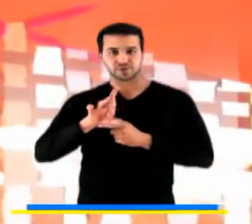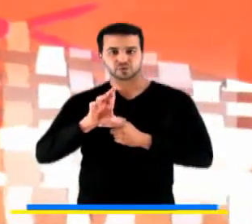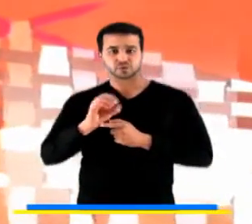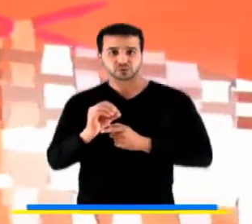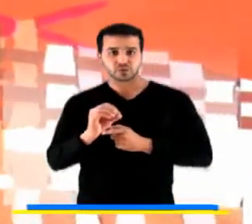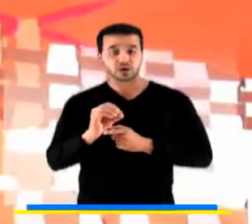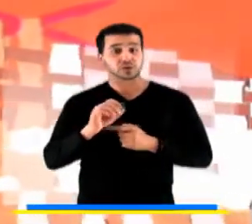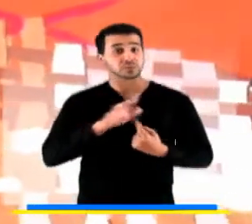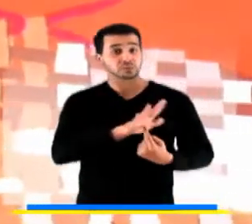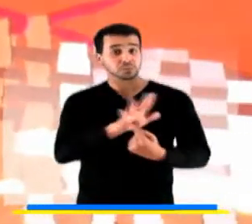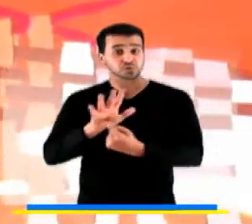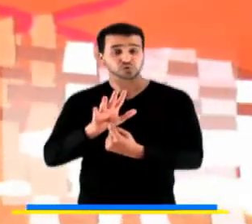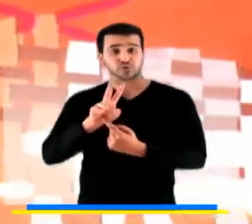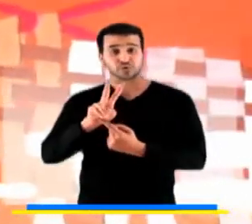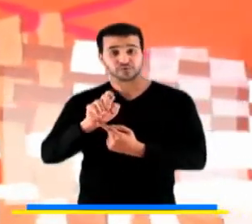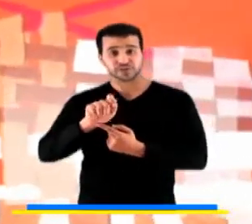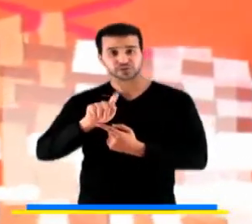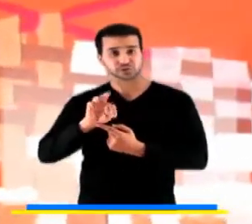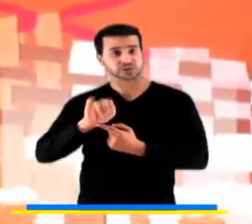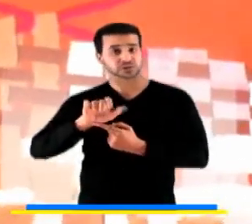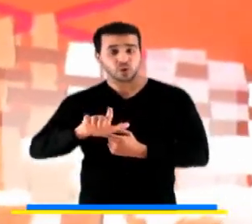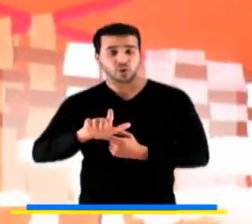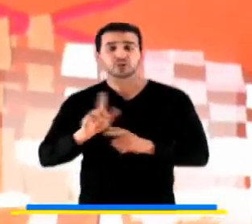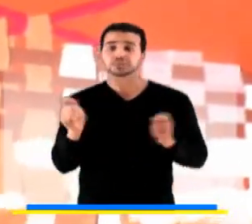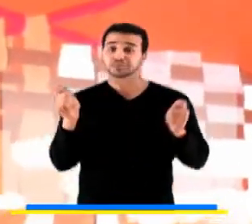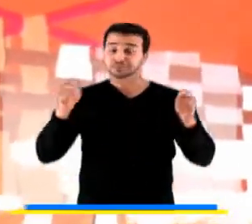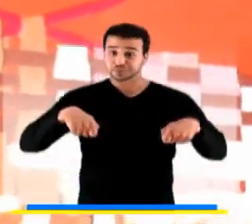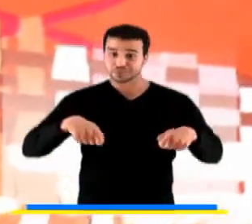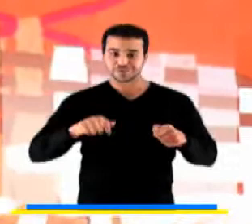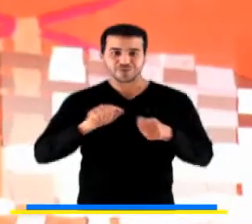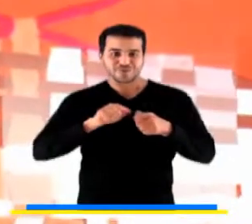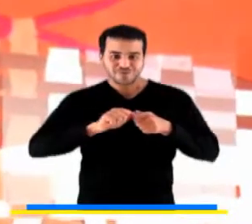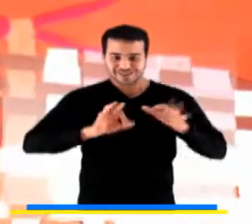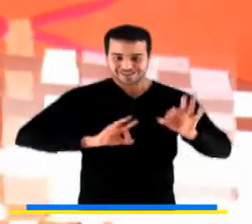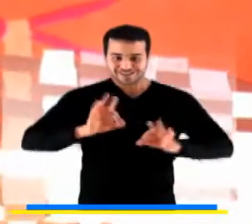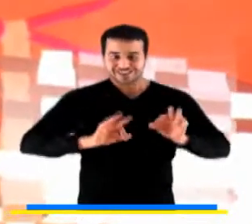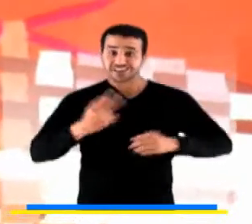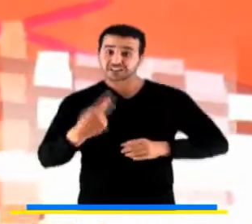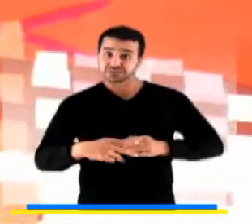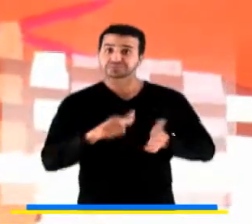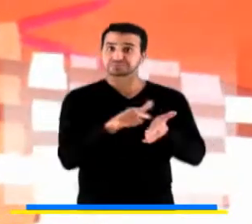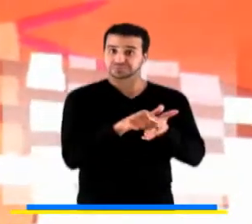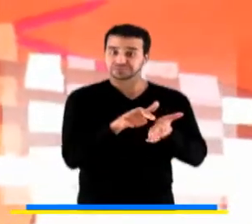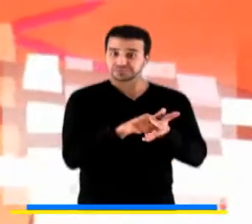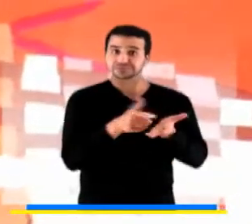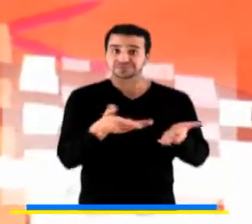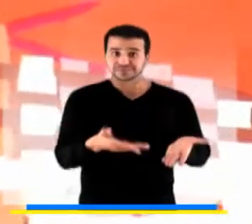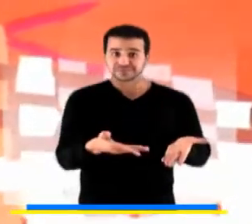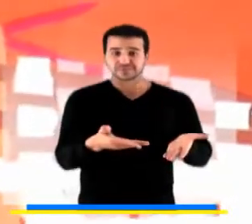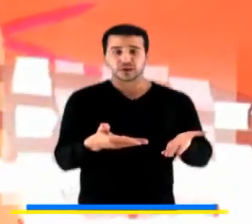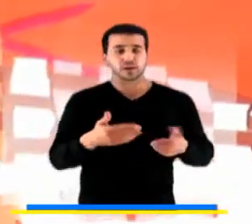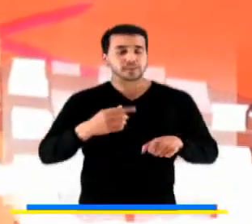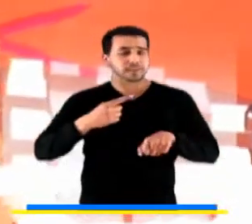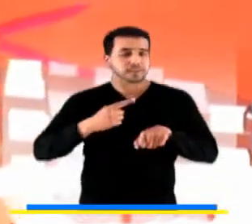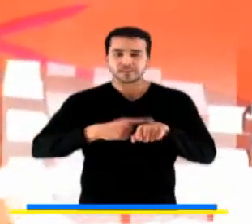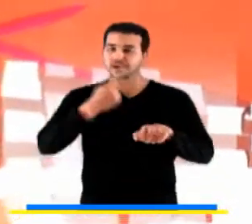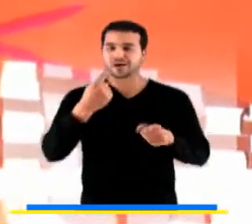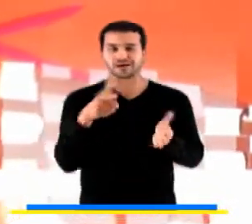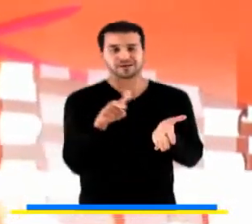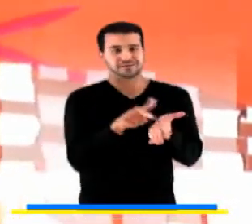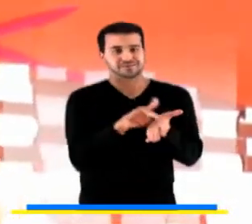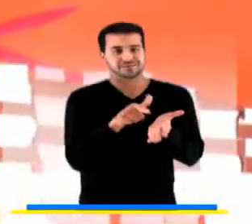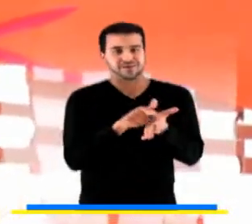a fibra vegetal era a matéria-prima que levaria à produção desse material. As primeiras folhas de